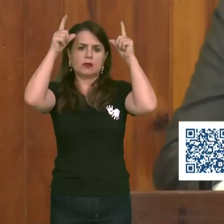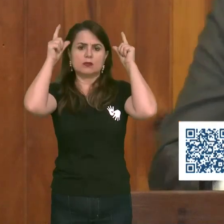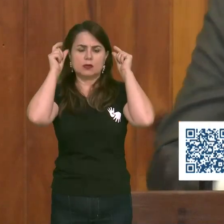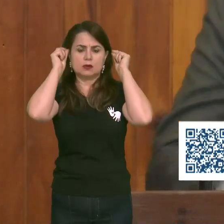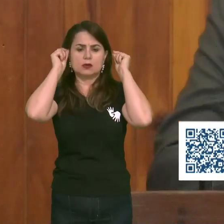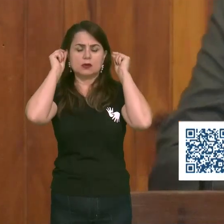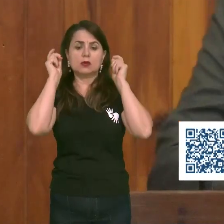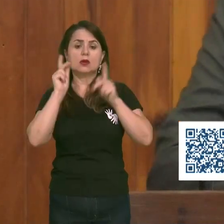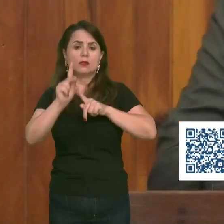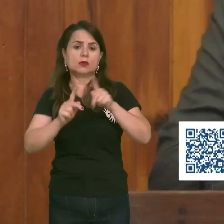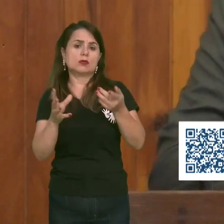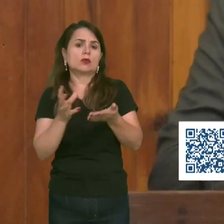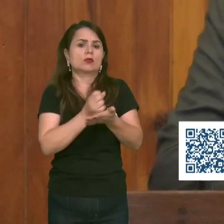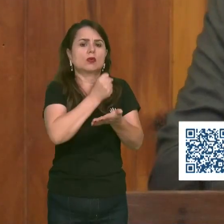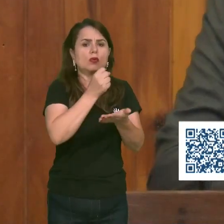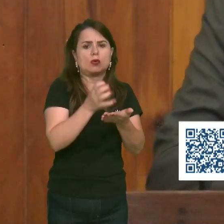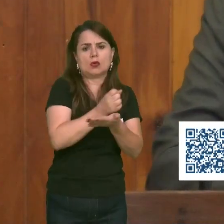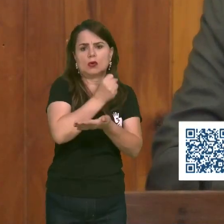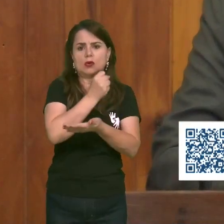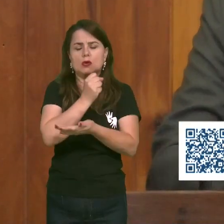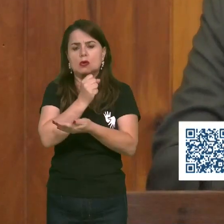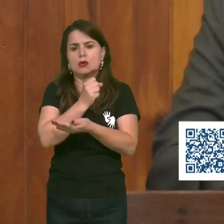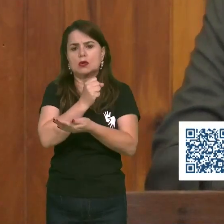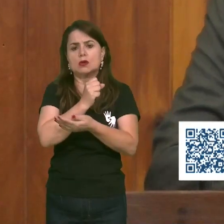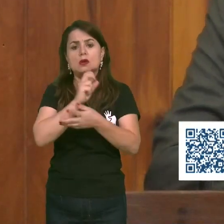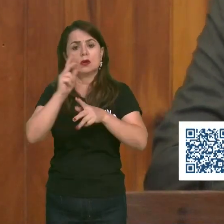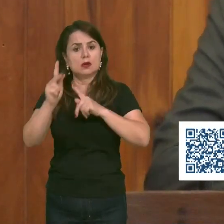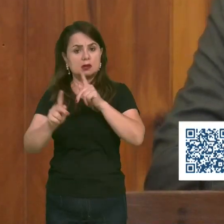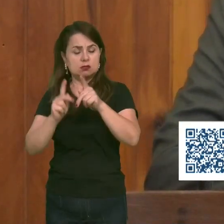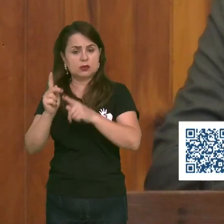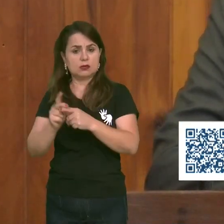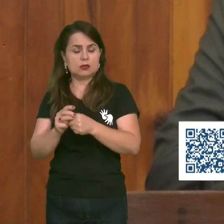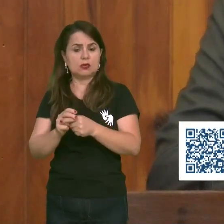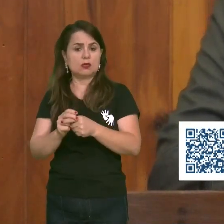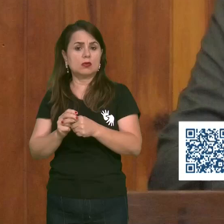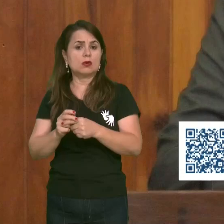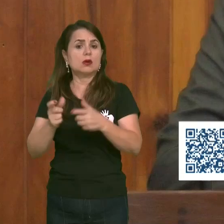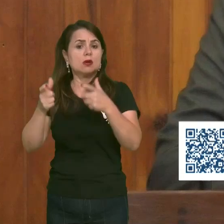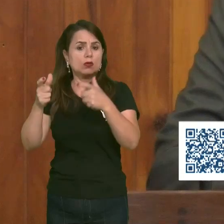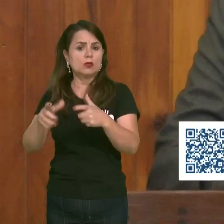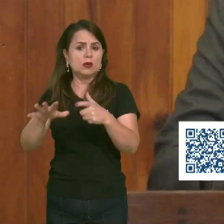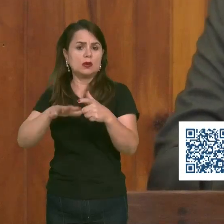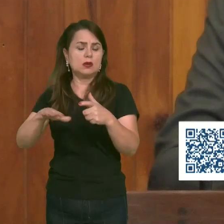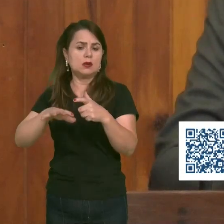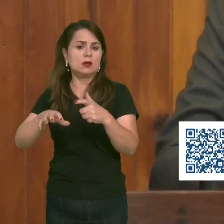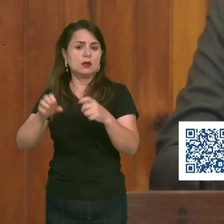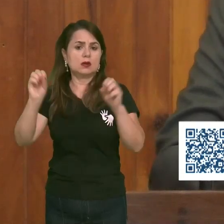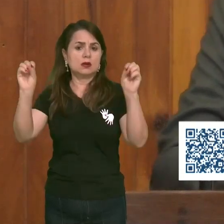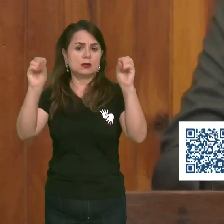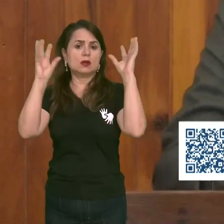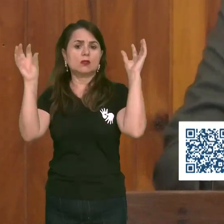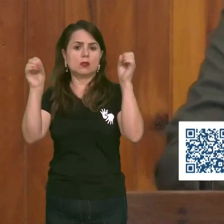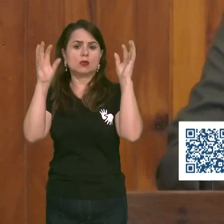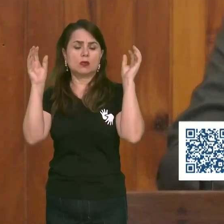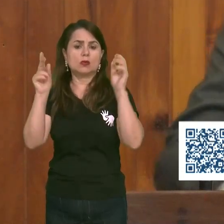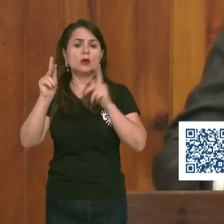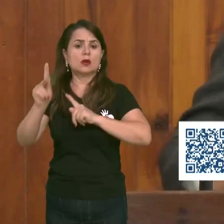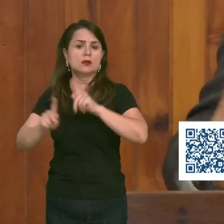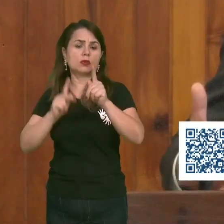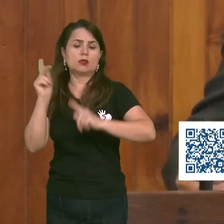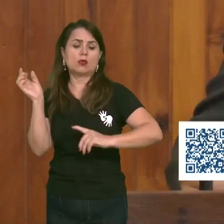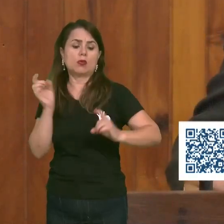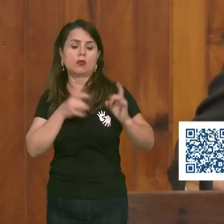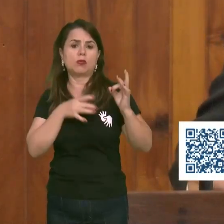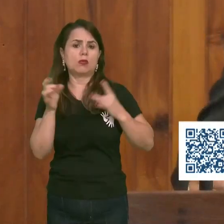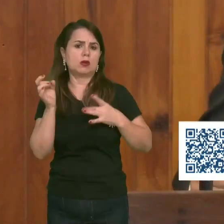todos se encontra ali vereador da ilha da saúde em Pânico não